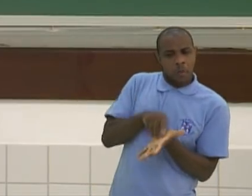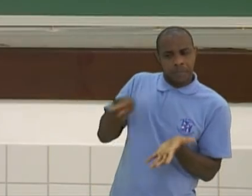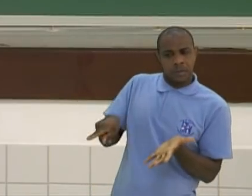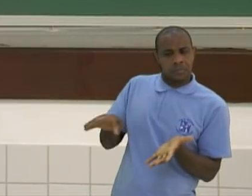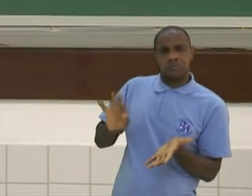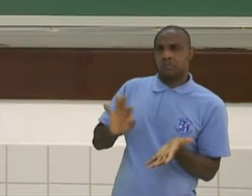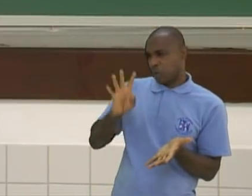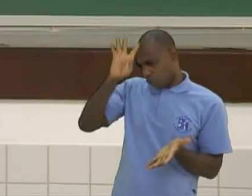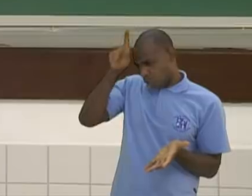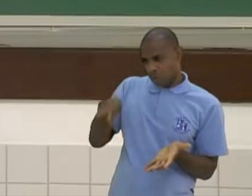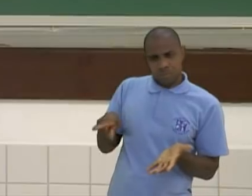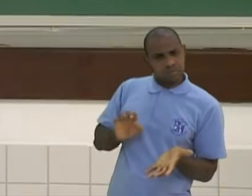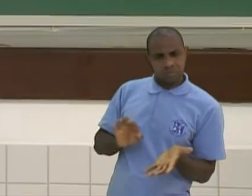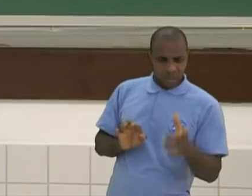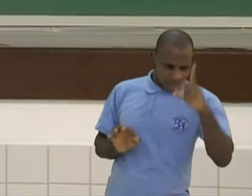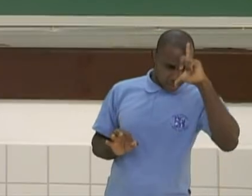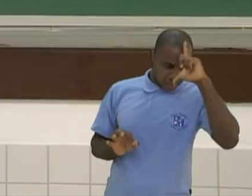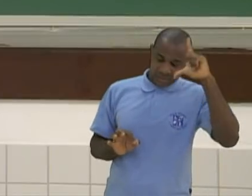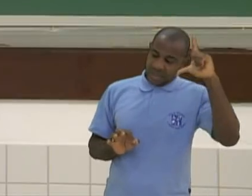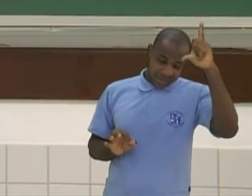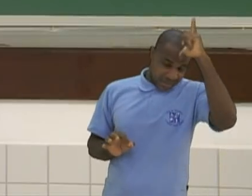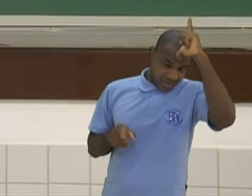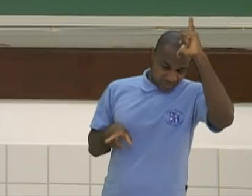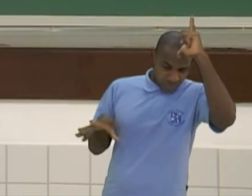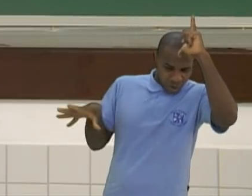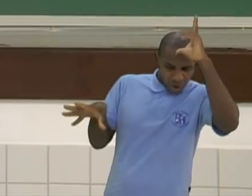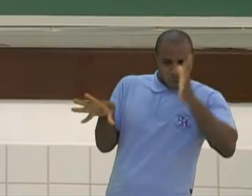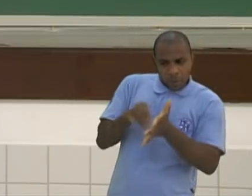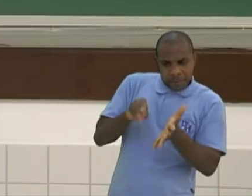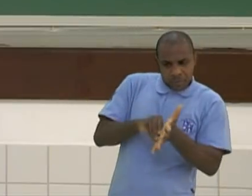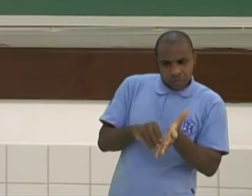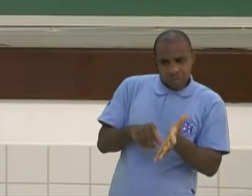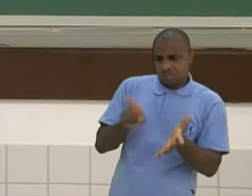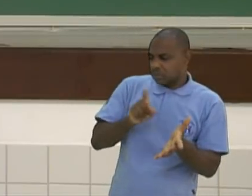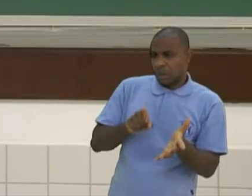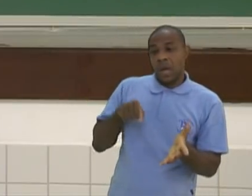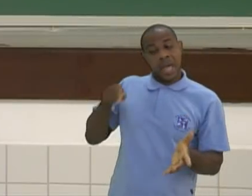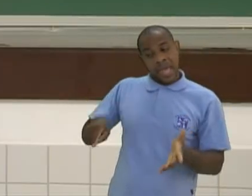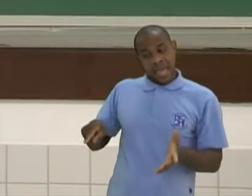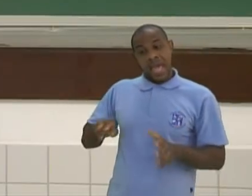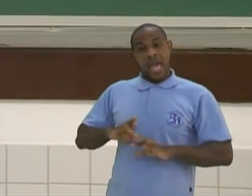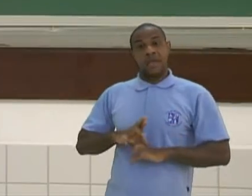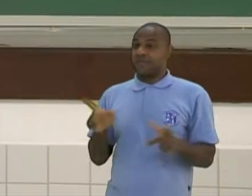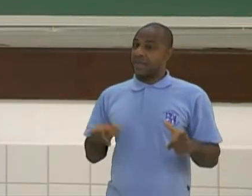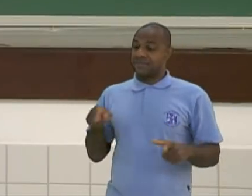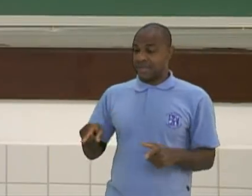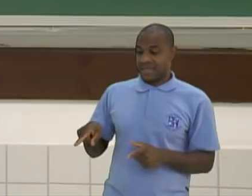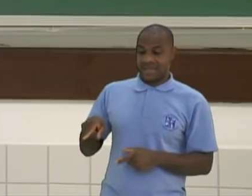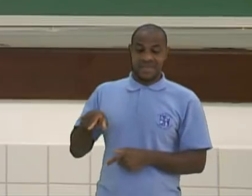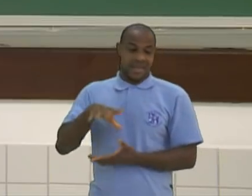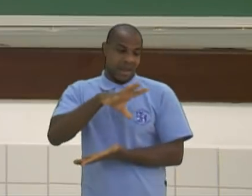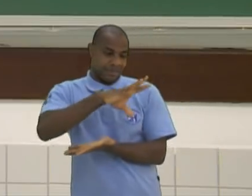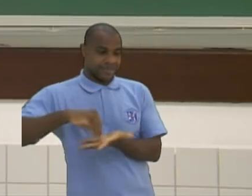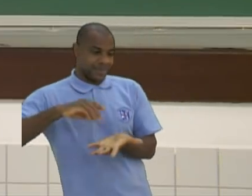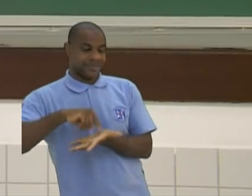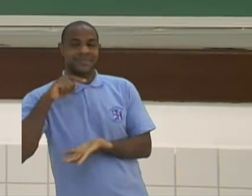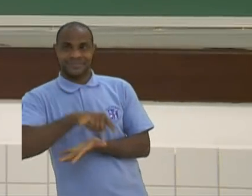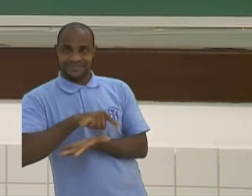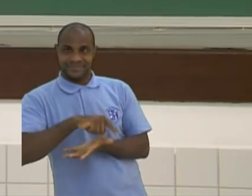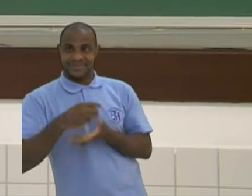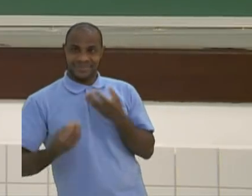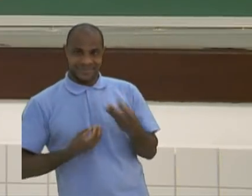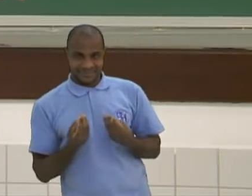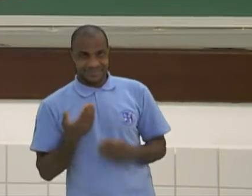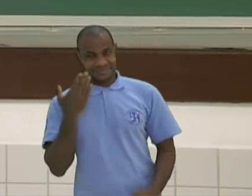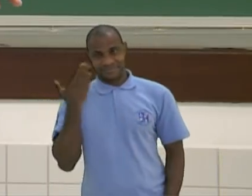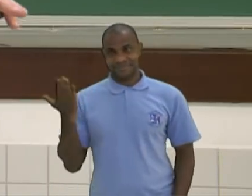aqui lá, falaram, nossa, dominamos o Império Romano, né? Vamos preservar muito disso daqui, por isso que se chegou até os dias de hoje, né? Se